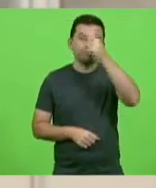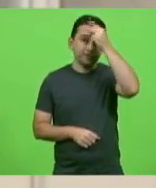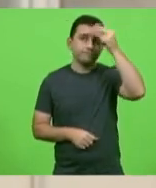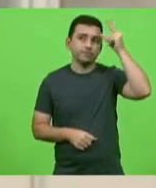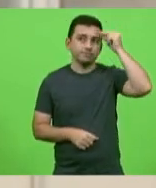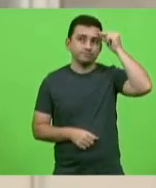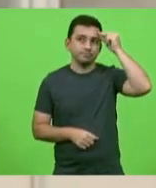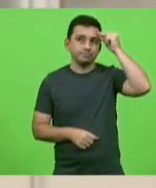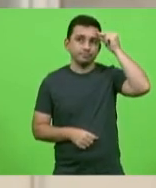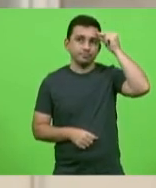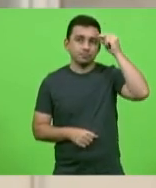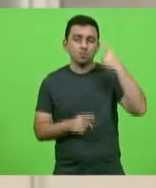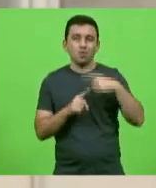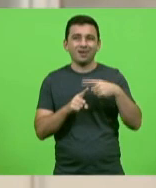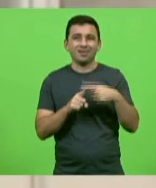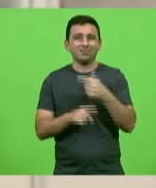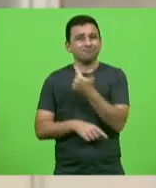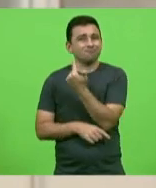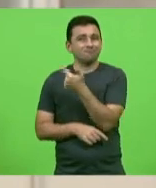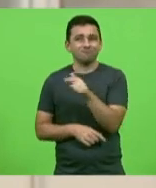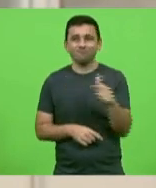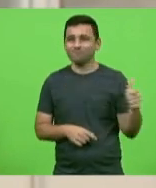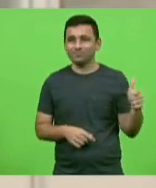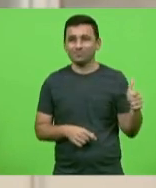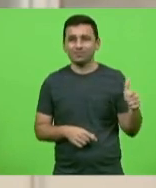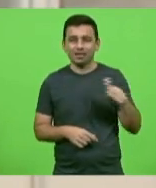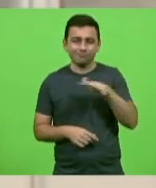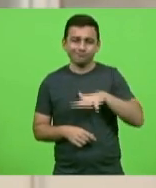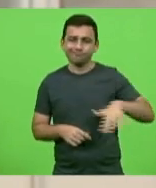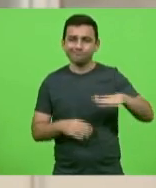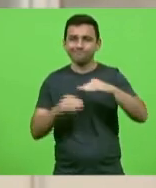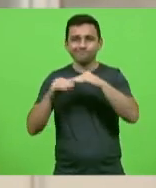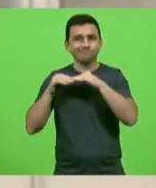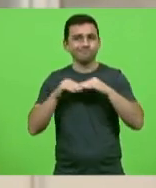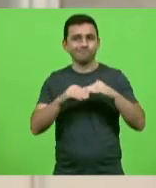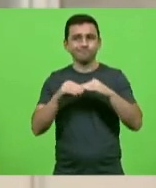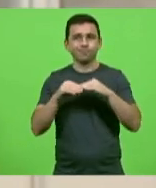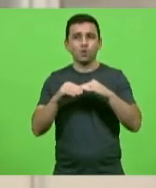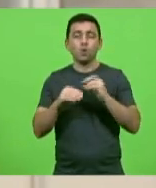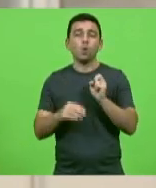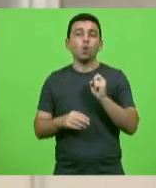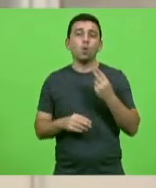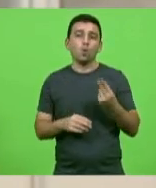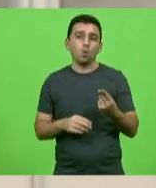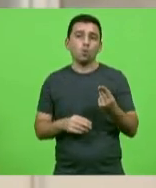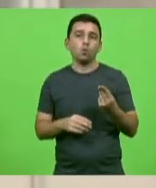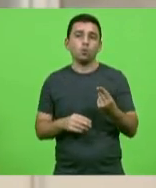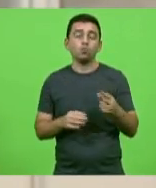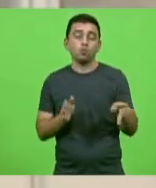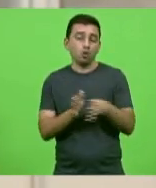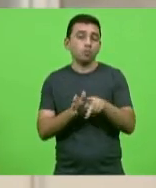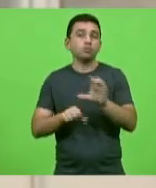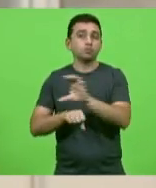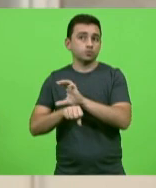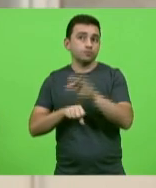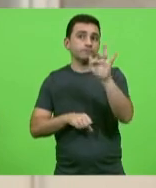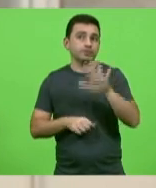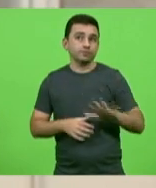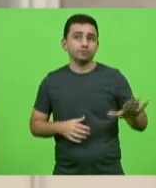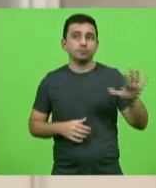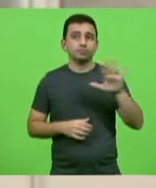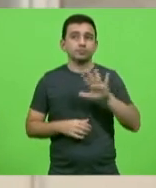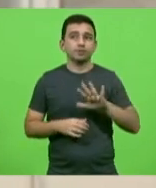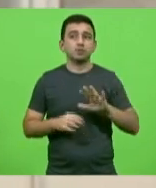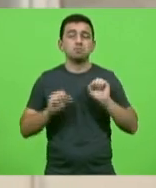prefeito pela inexistência de situação similar ou de princípio na Constituição Federal